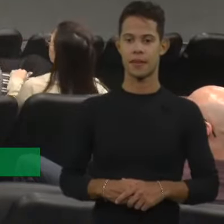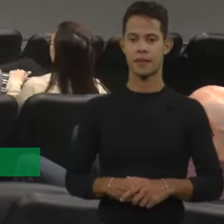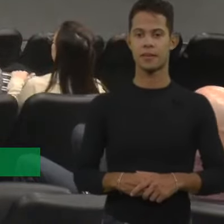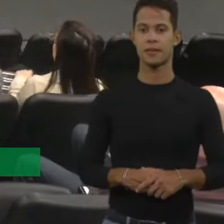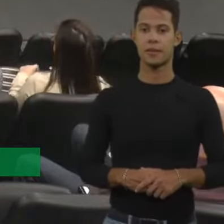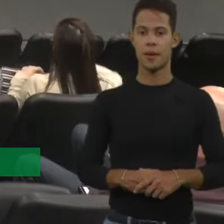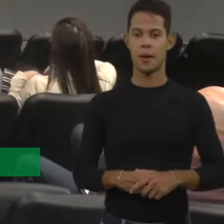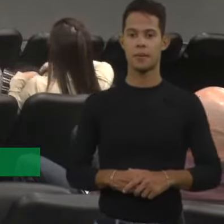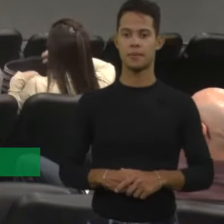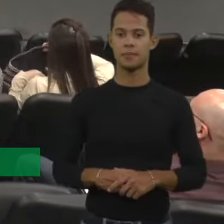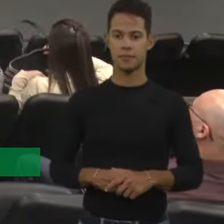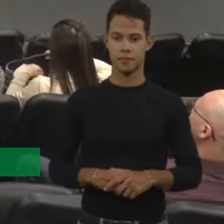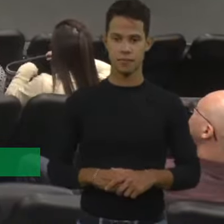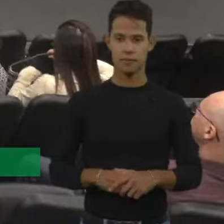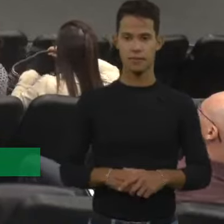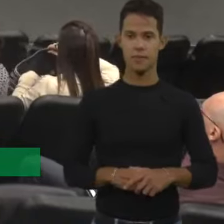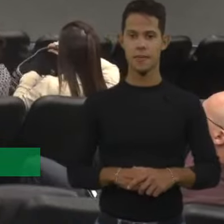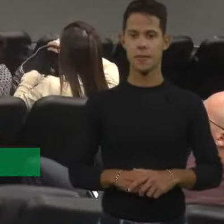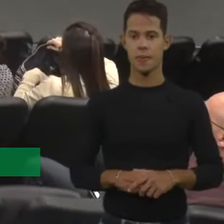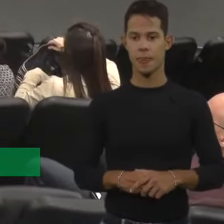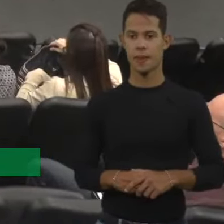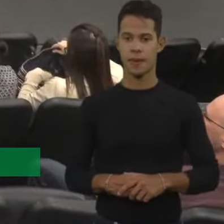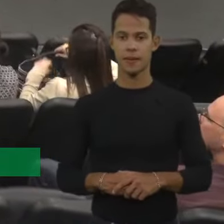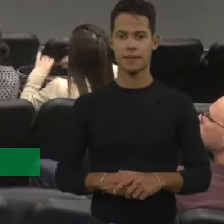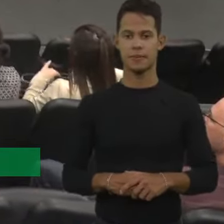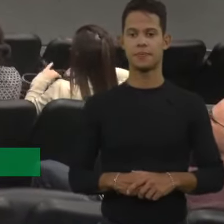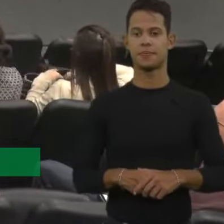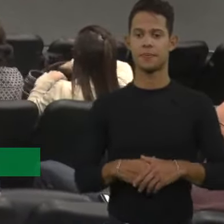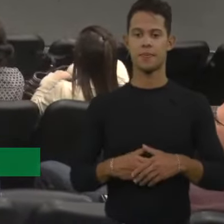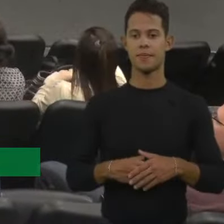hereditário, né? Do ponto de vista médico, a gente